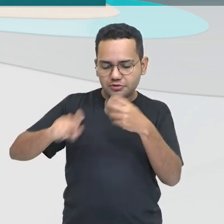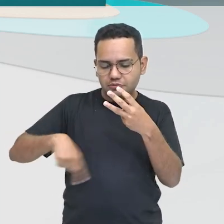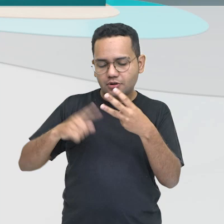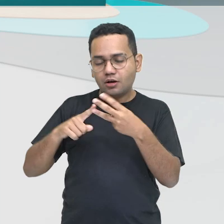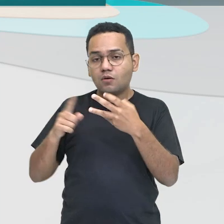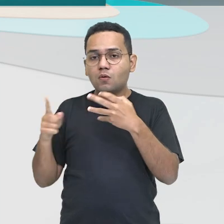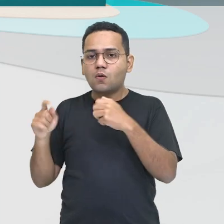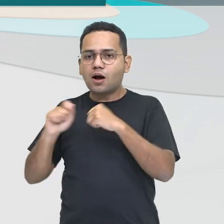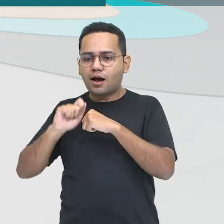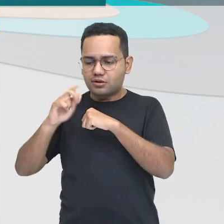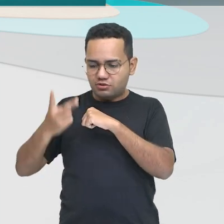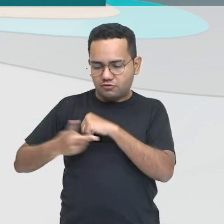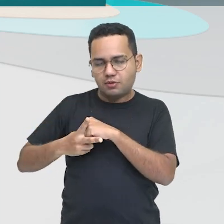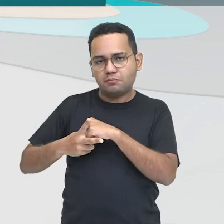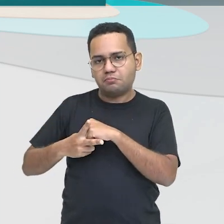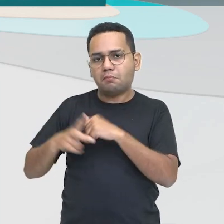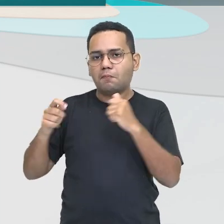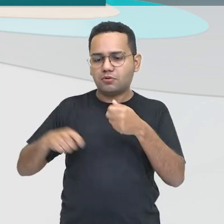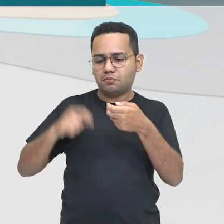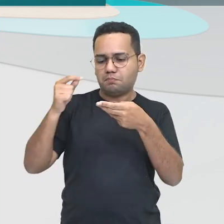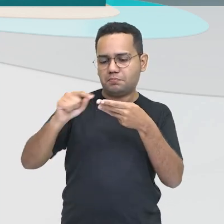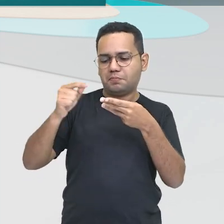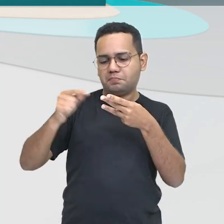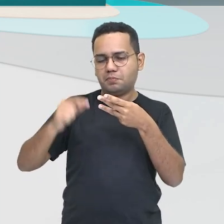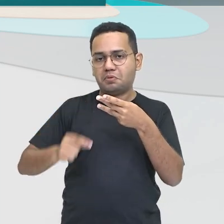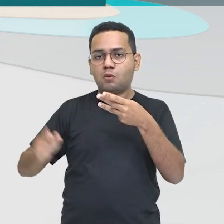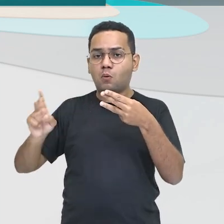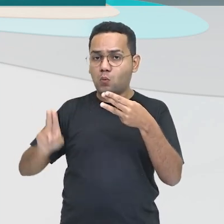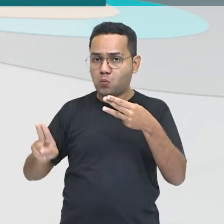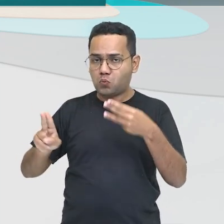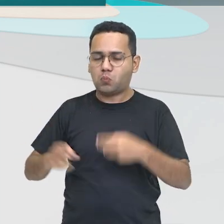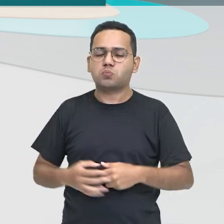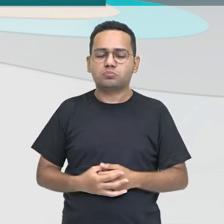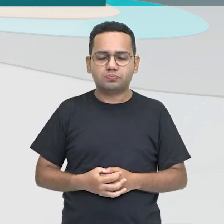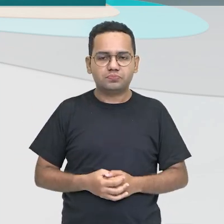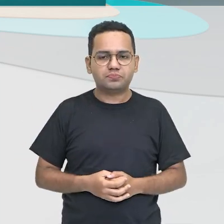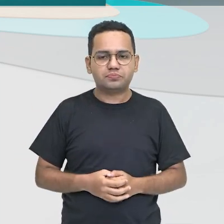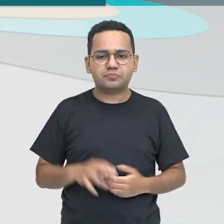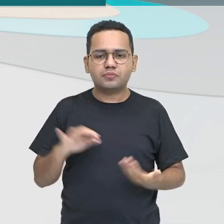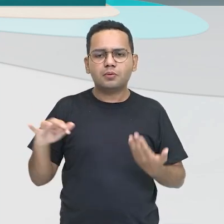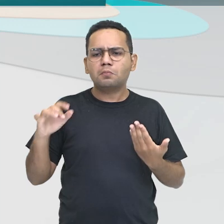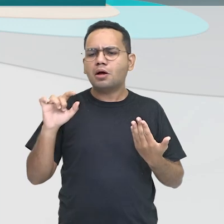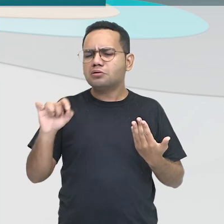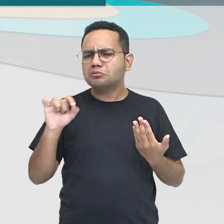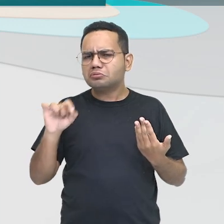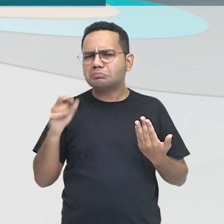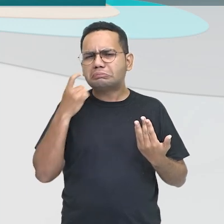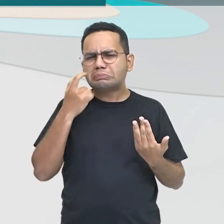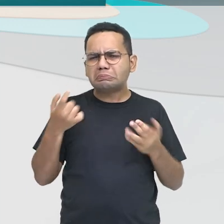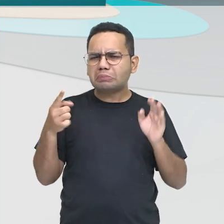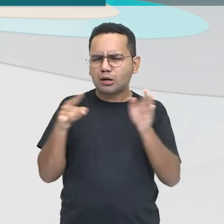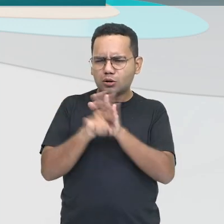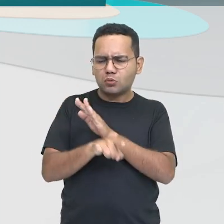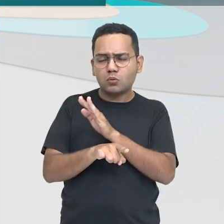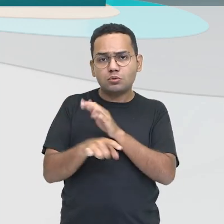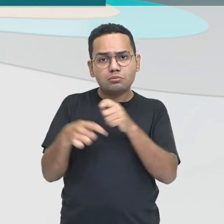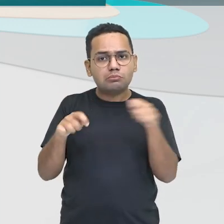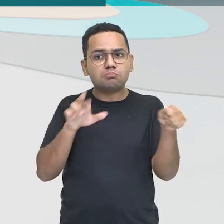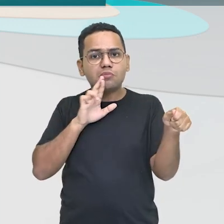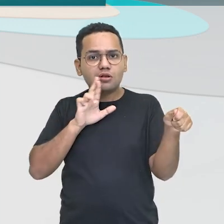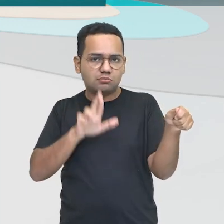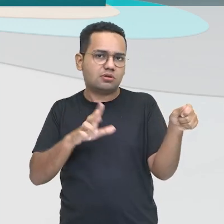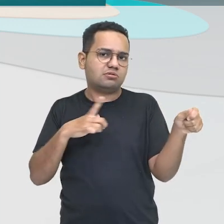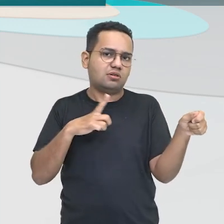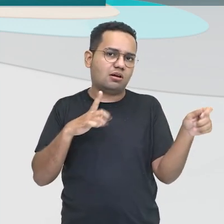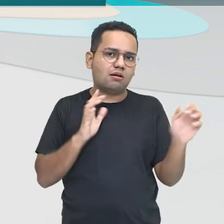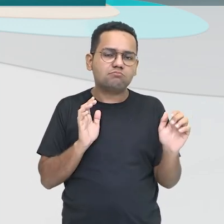situações onde eu vou utilizar um advérbio, tá certo? E ele vai sempre responder essas perguntas aqui, gente. A primeira, de todas as perguntas,